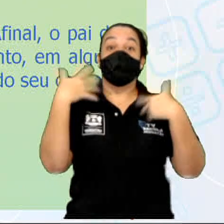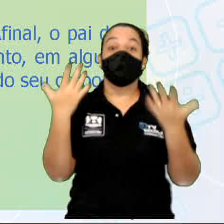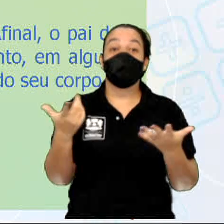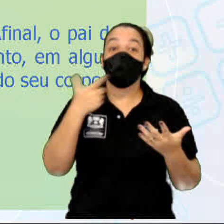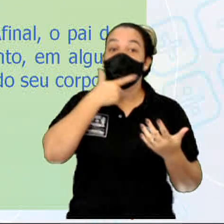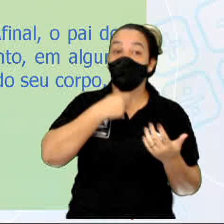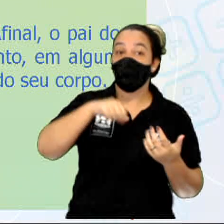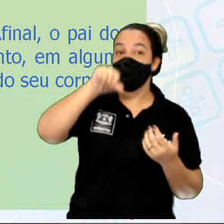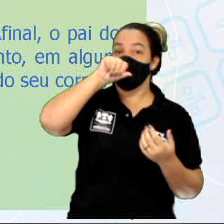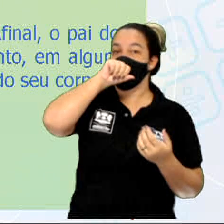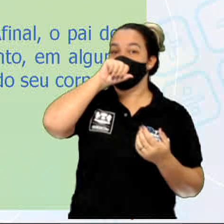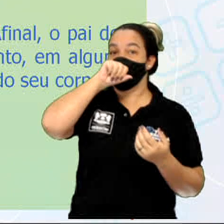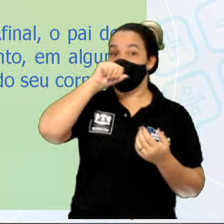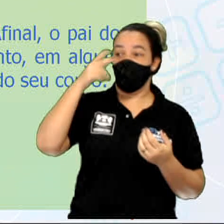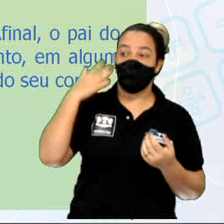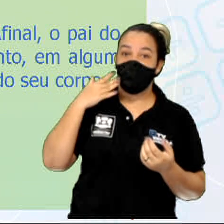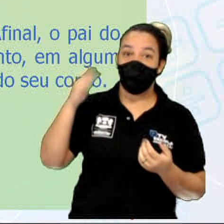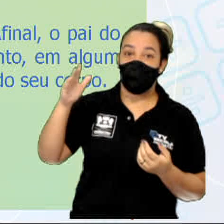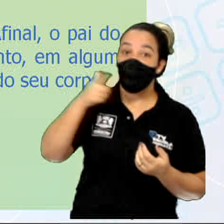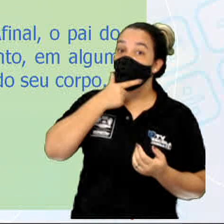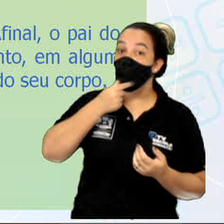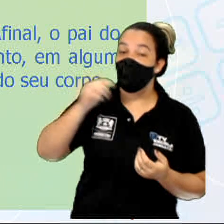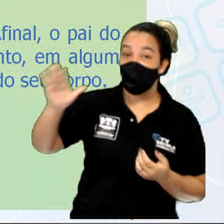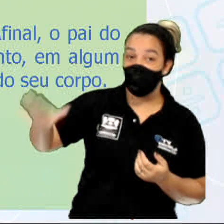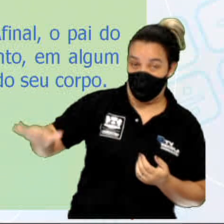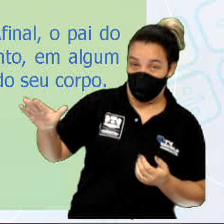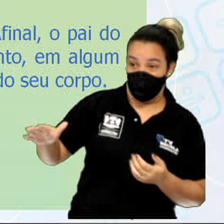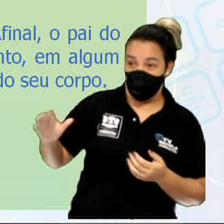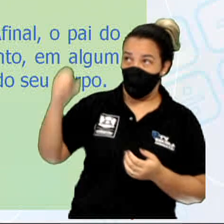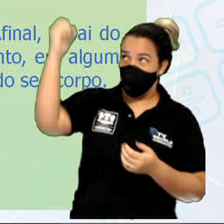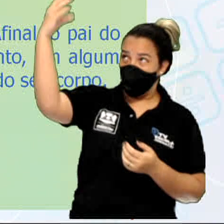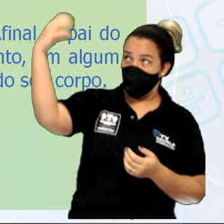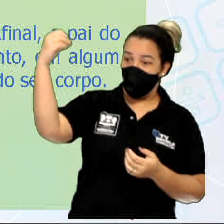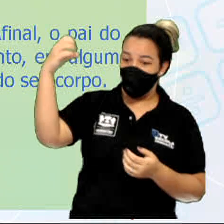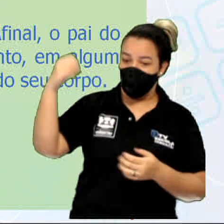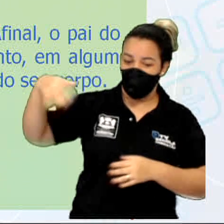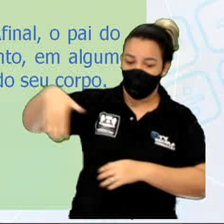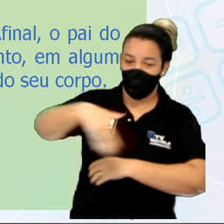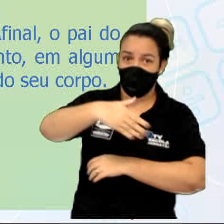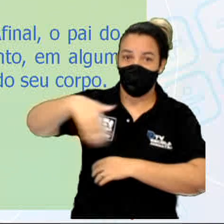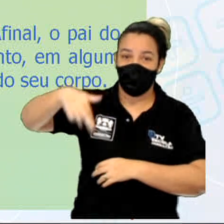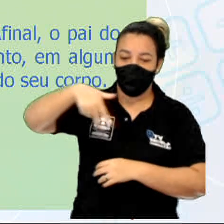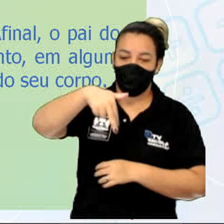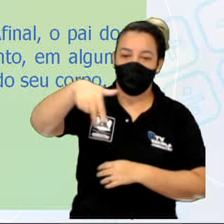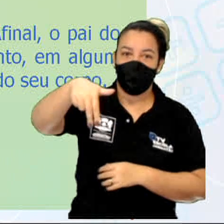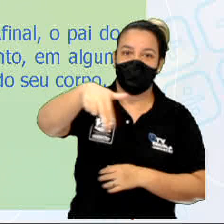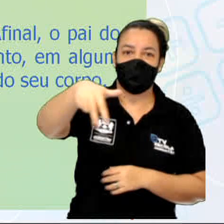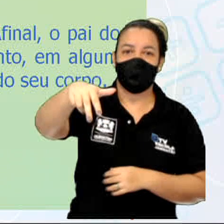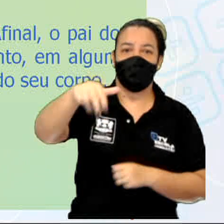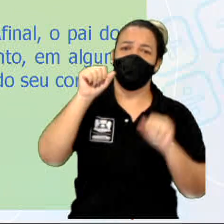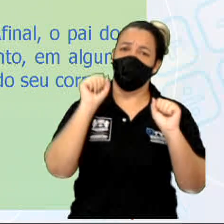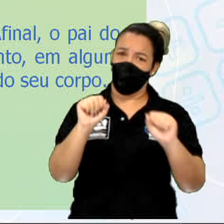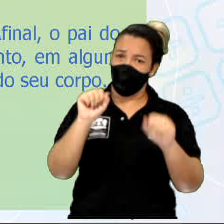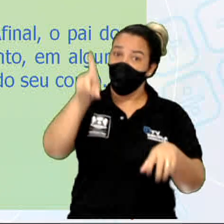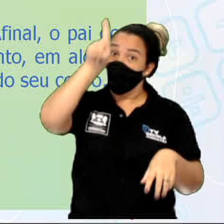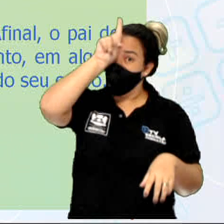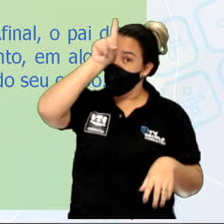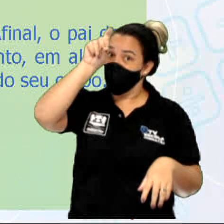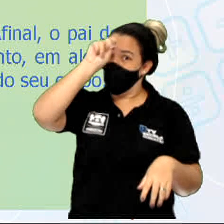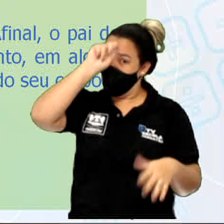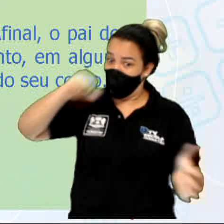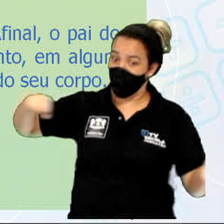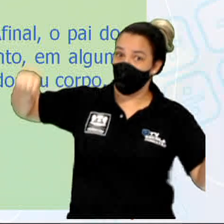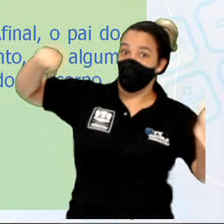menino atravessaram a sinaleira e peixara. Podia estar, naquele momento, em algum hospital,